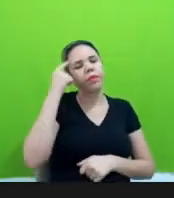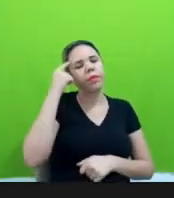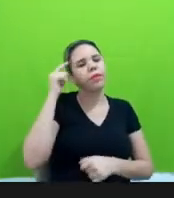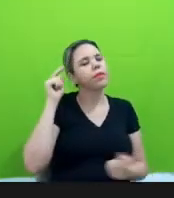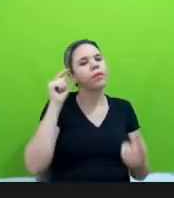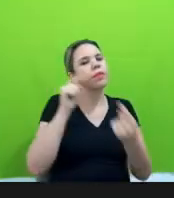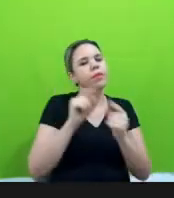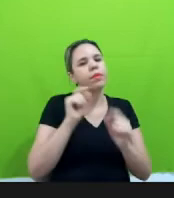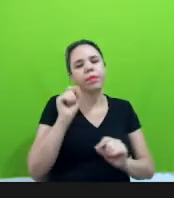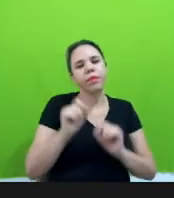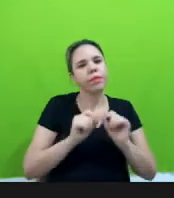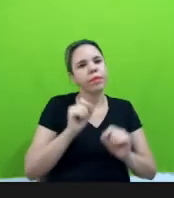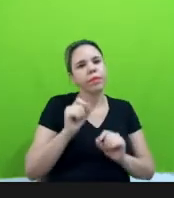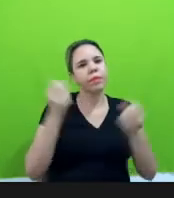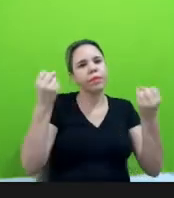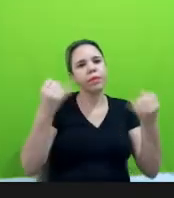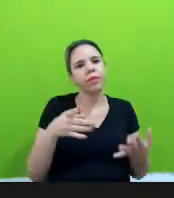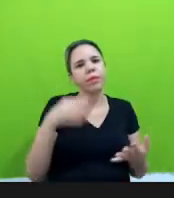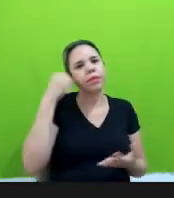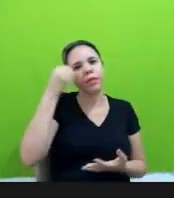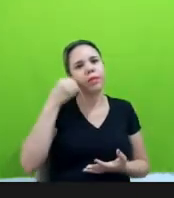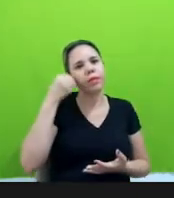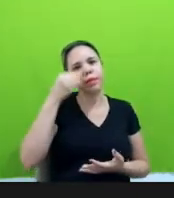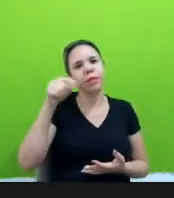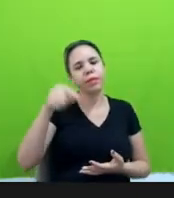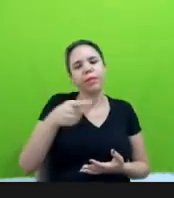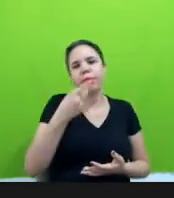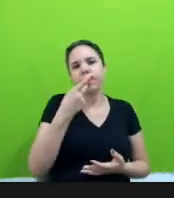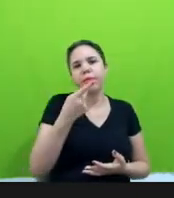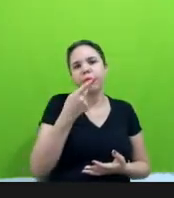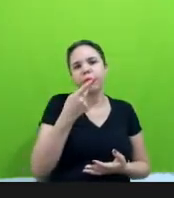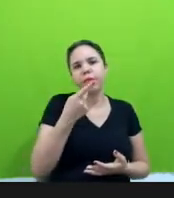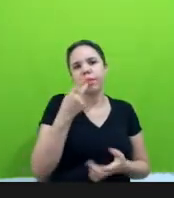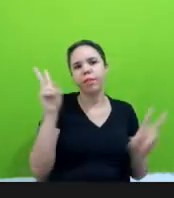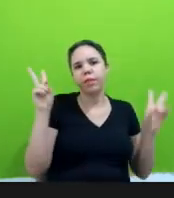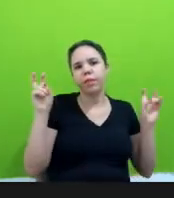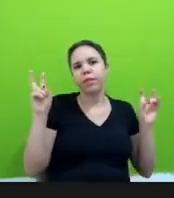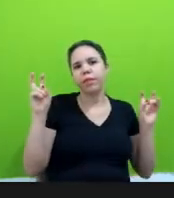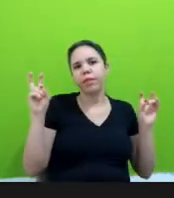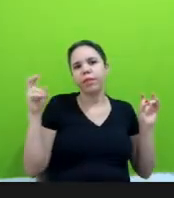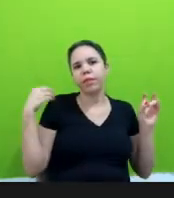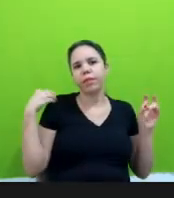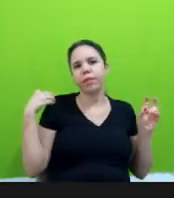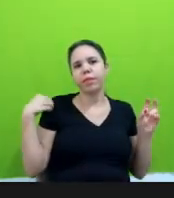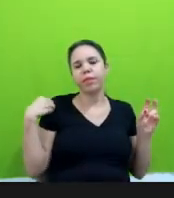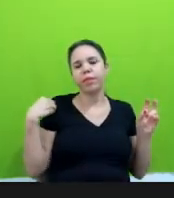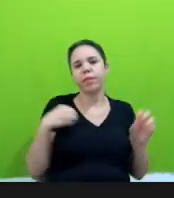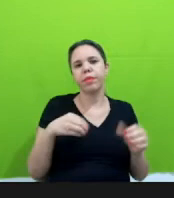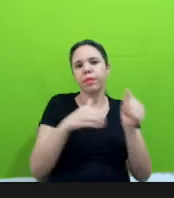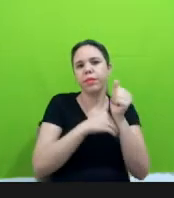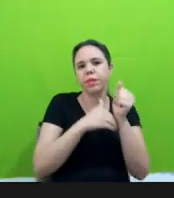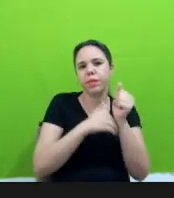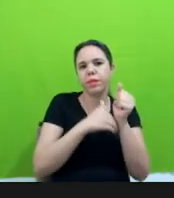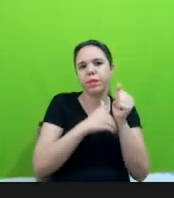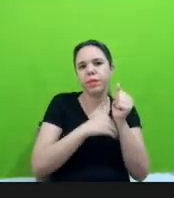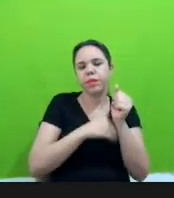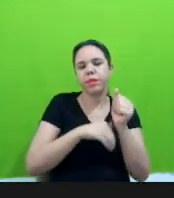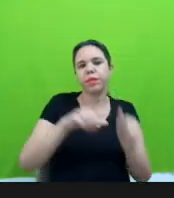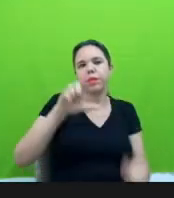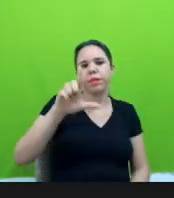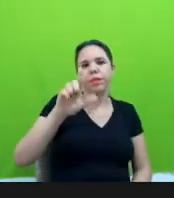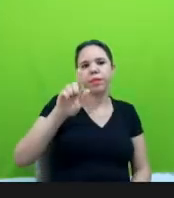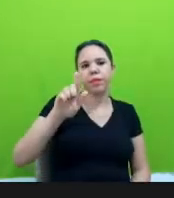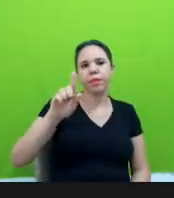é contar com o seu conhecimento aqui para falar sobre a questão dos sigilos e também da LGPD.